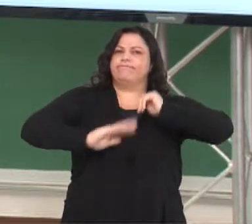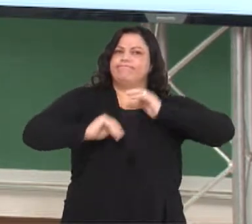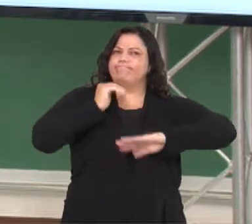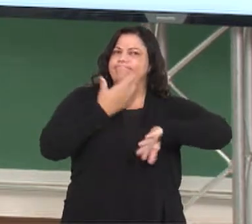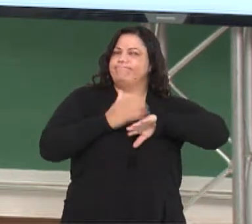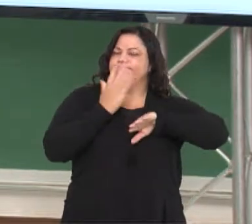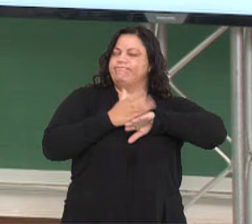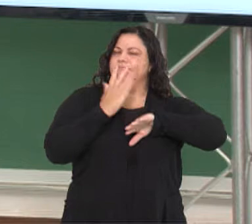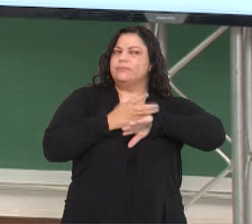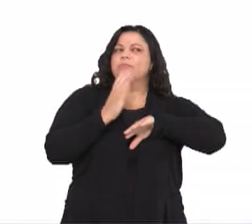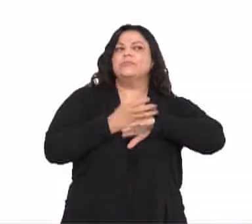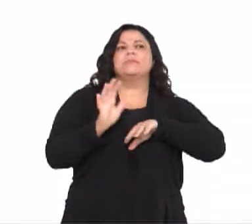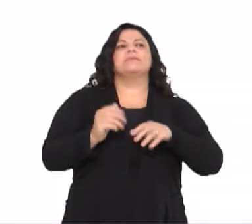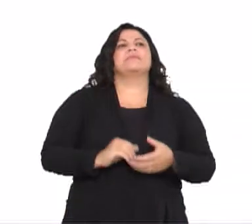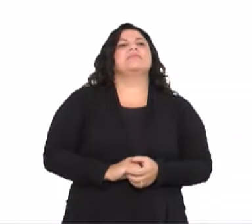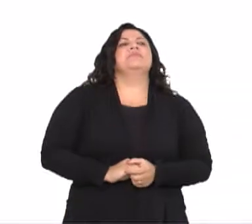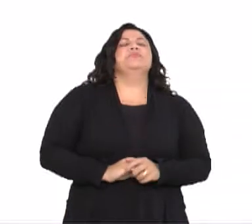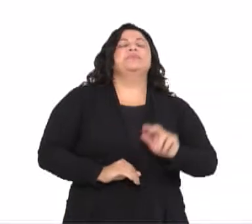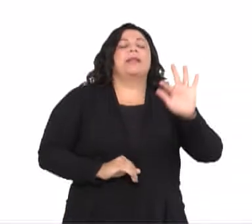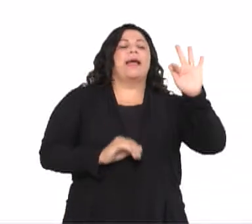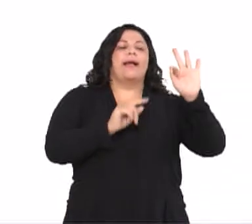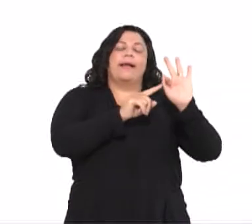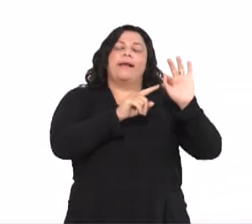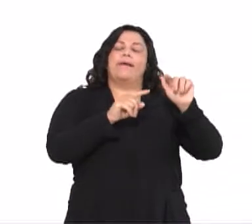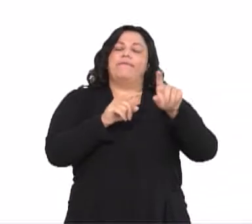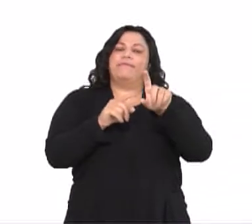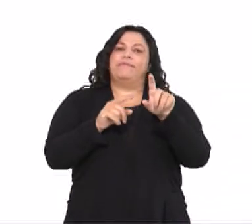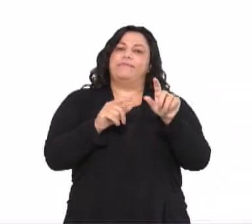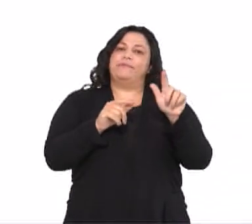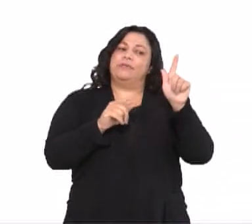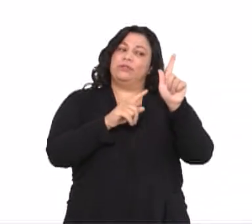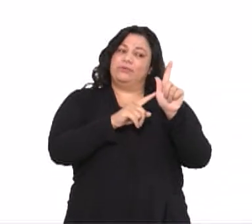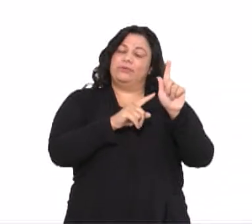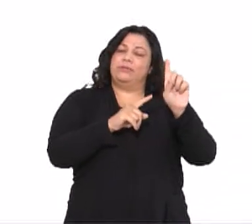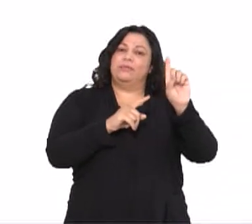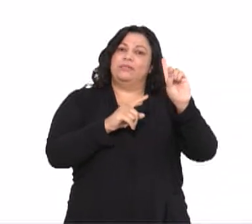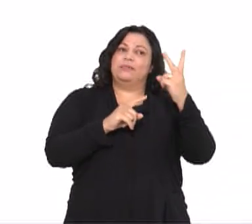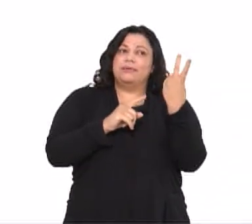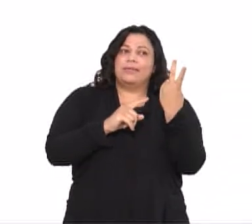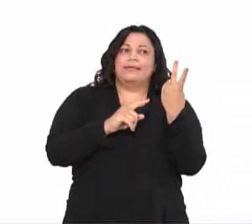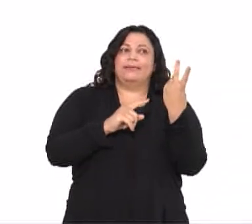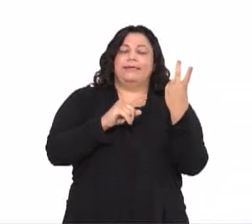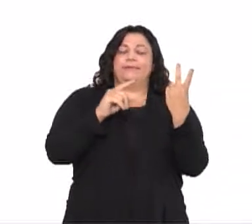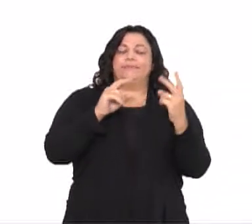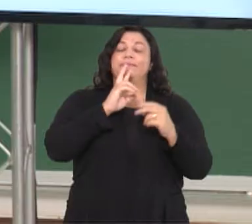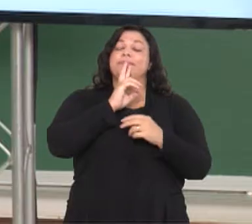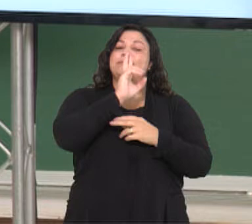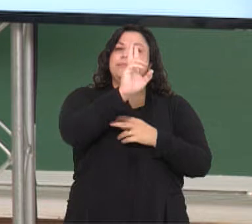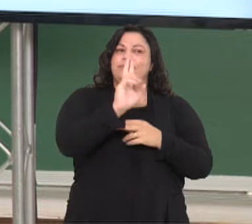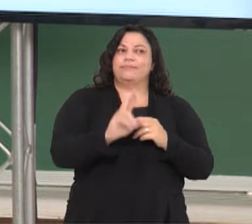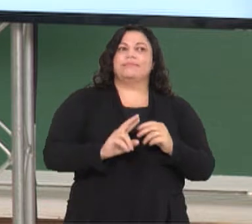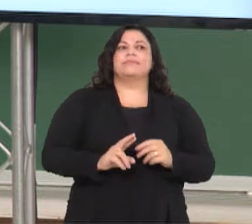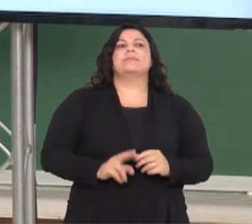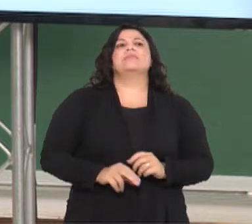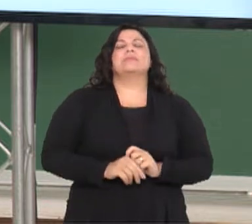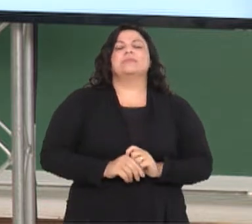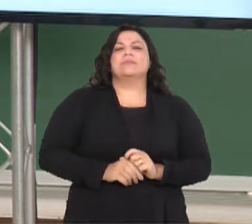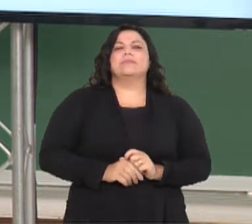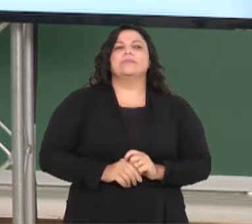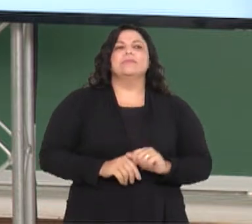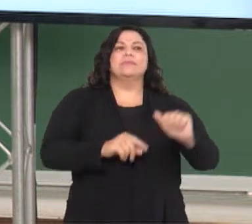subtração. Com os polinômios f, g e h, determine f menos x, f menos h e g menos